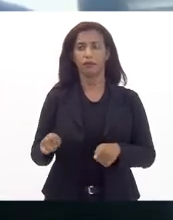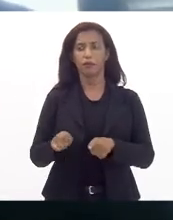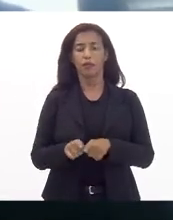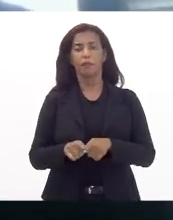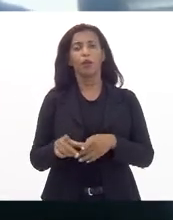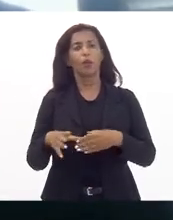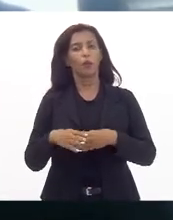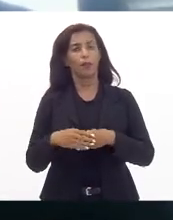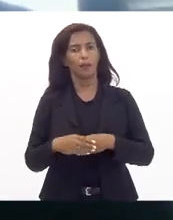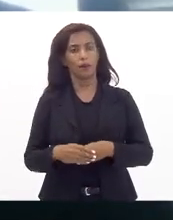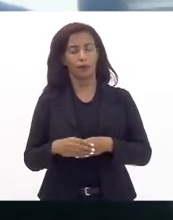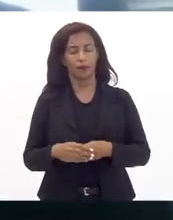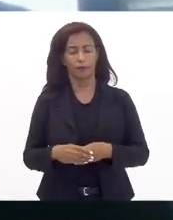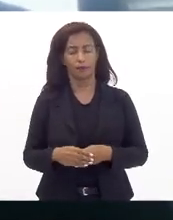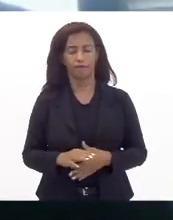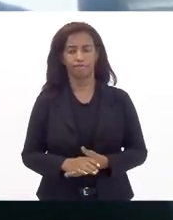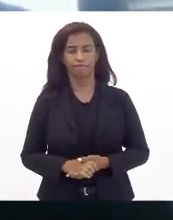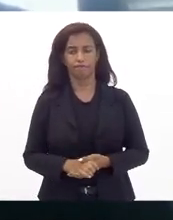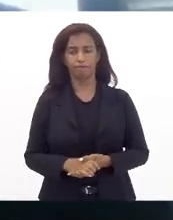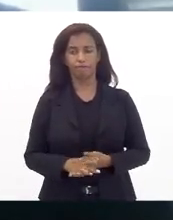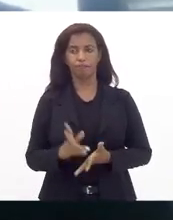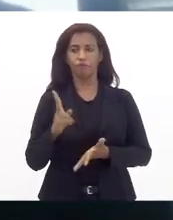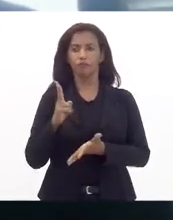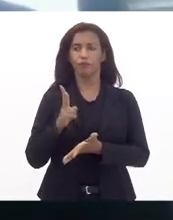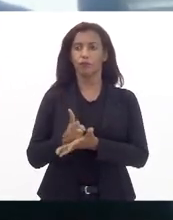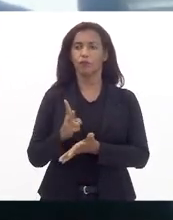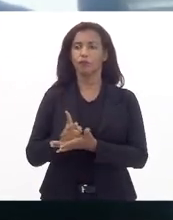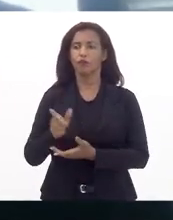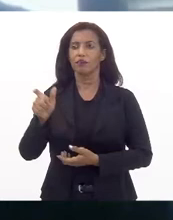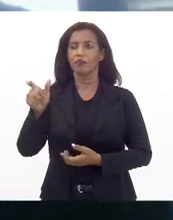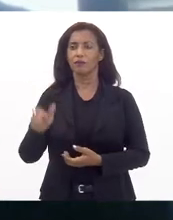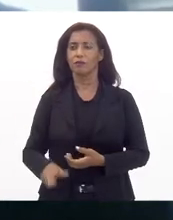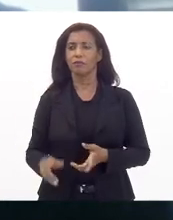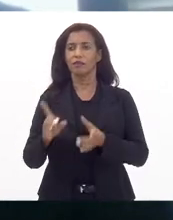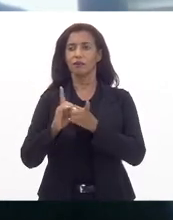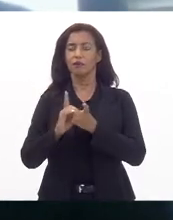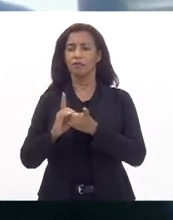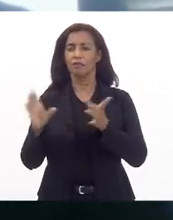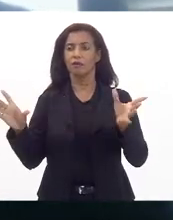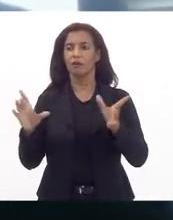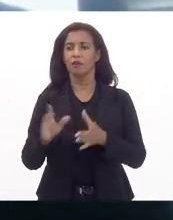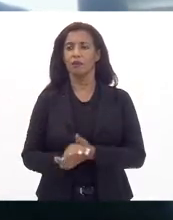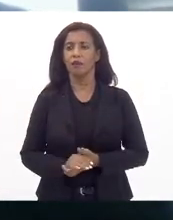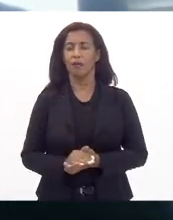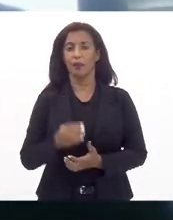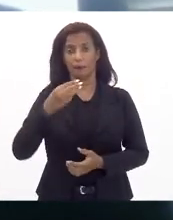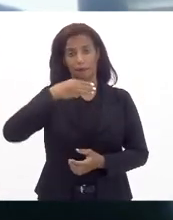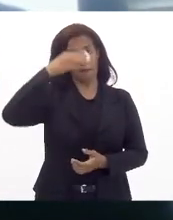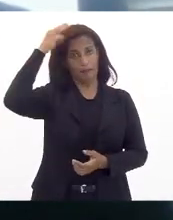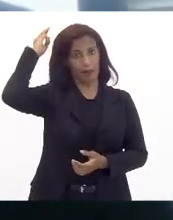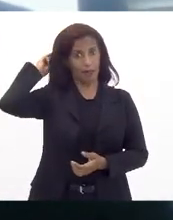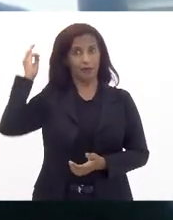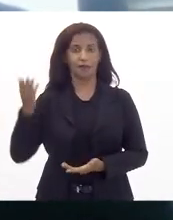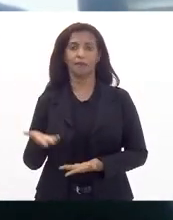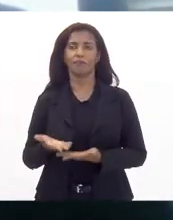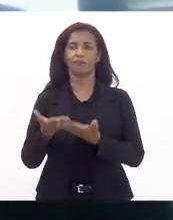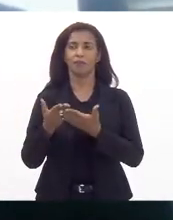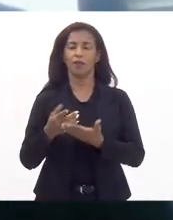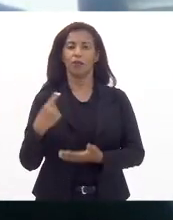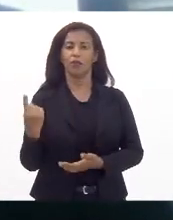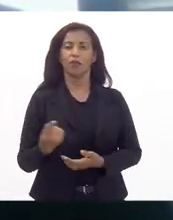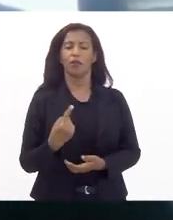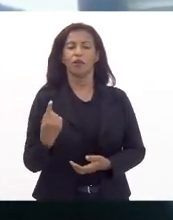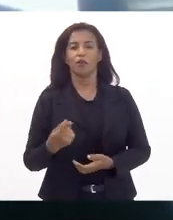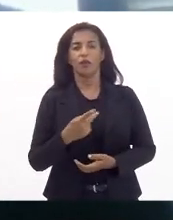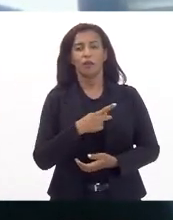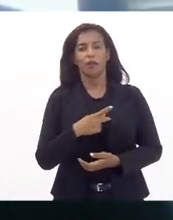cumprimentar os entre dialogante e democrático Márcio Pacheco mas o